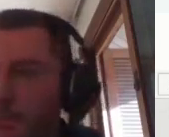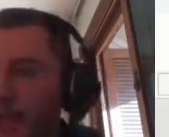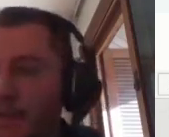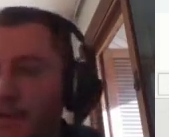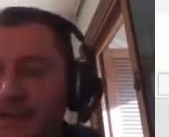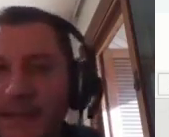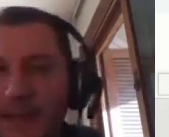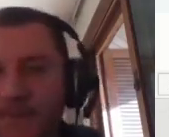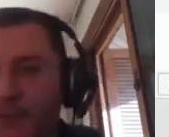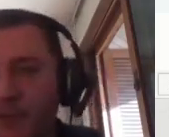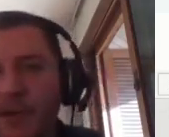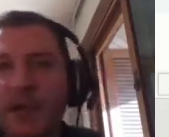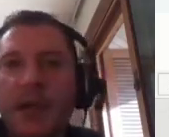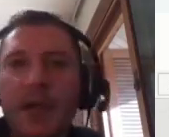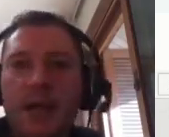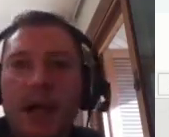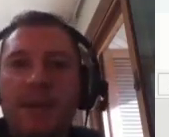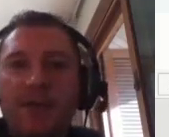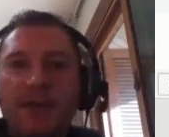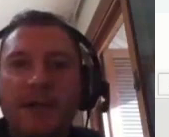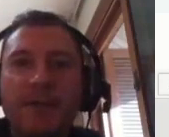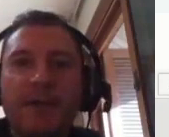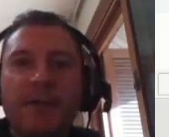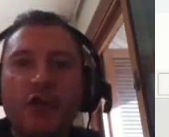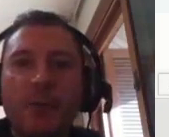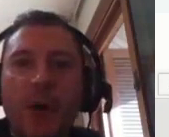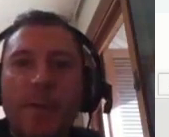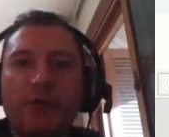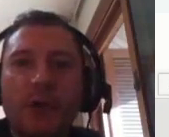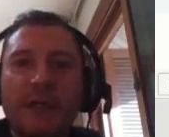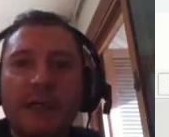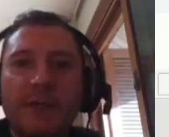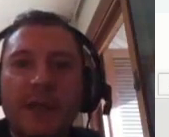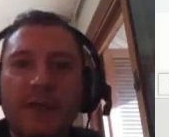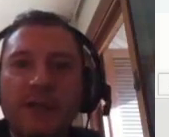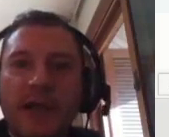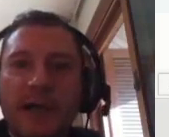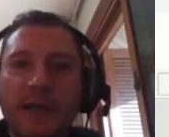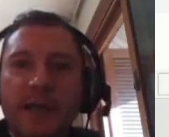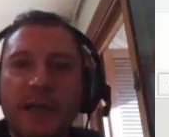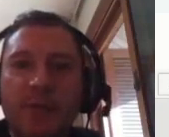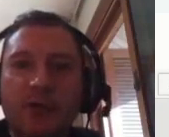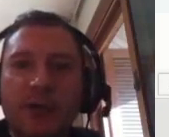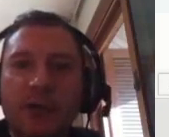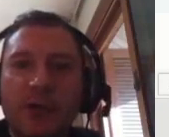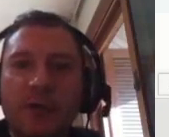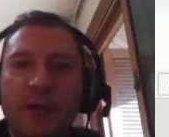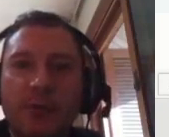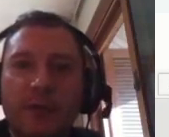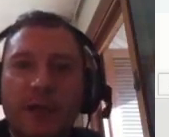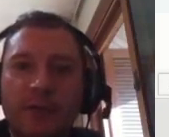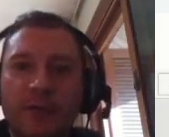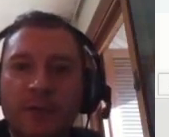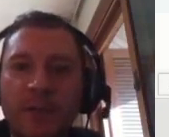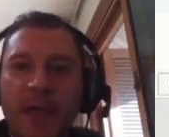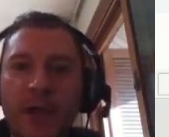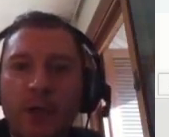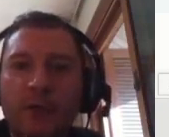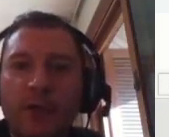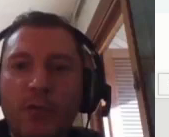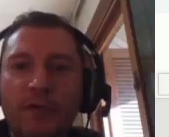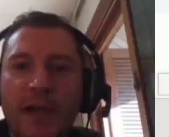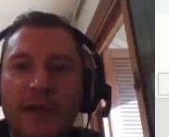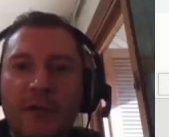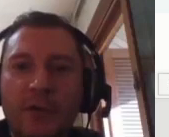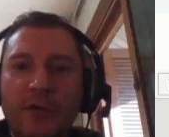é verdadeira. Ou seja, a partir da definição do meu hamiltoniano, que é este cara aqui, né, hamiltoniano dos campos clássicos, eu consigo